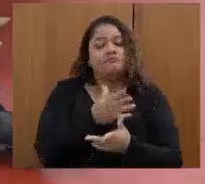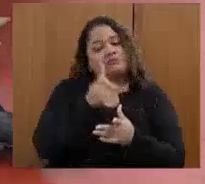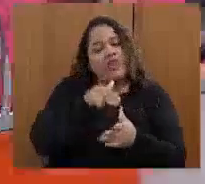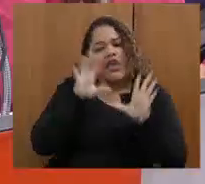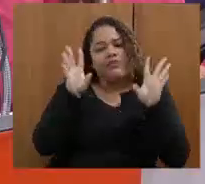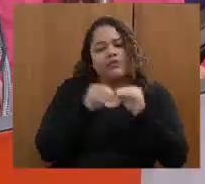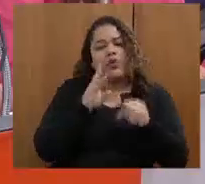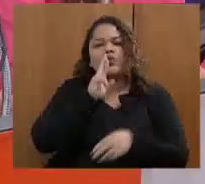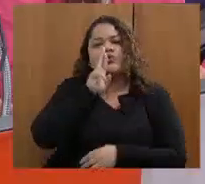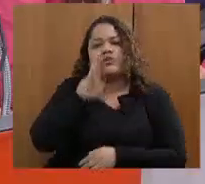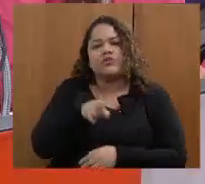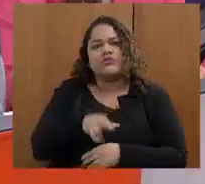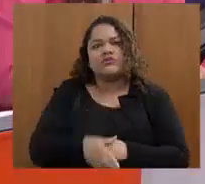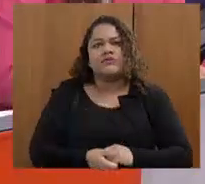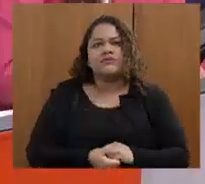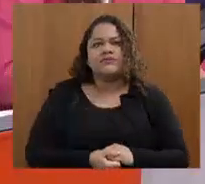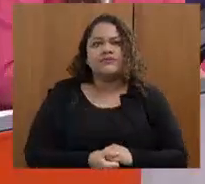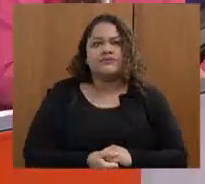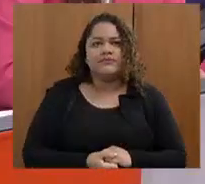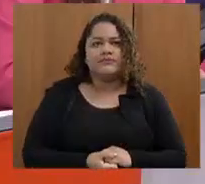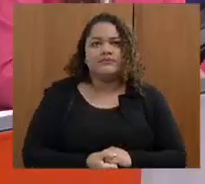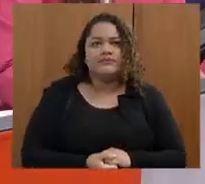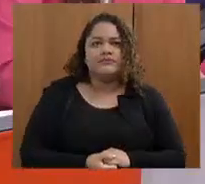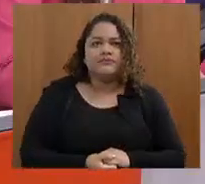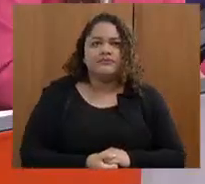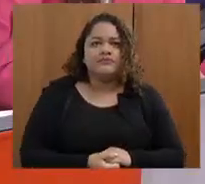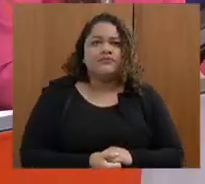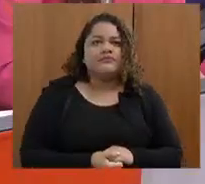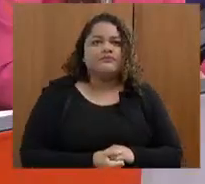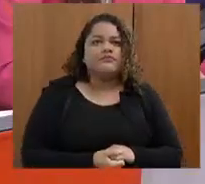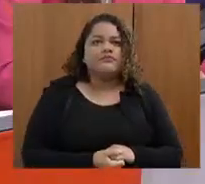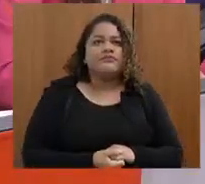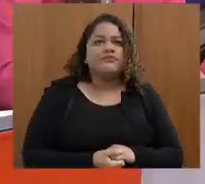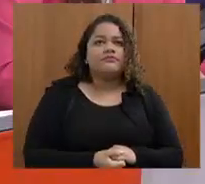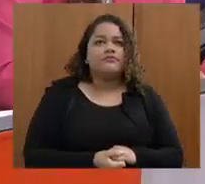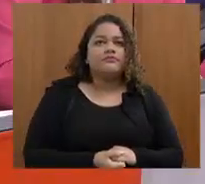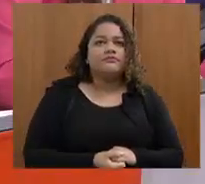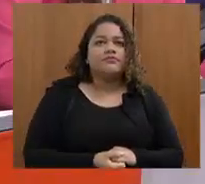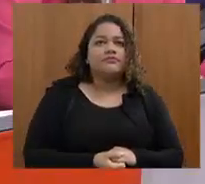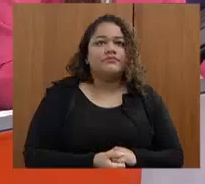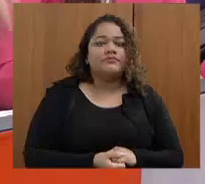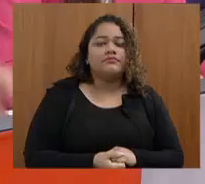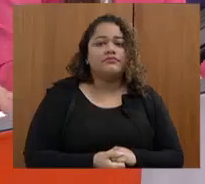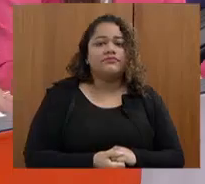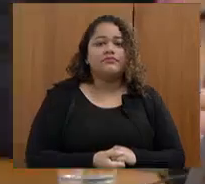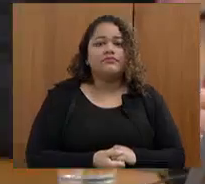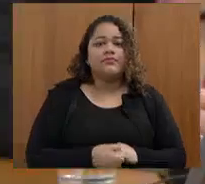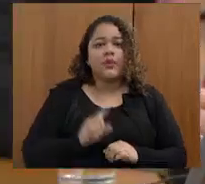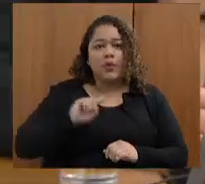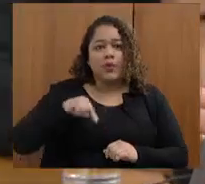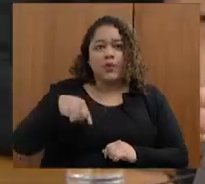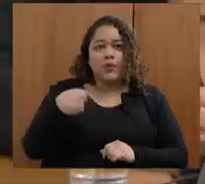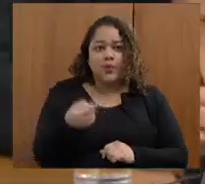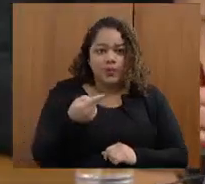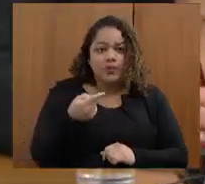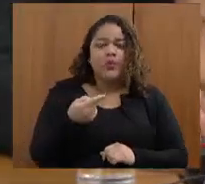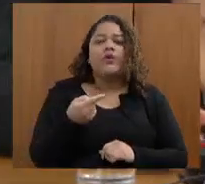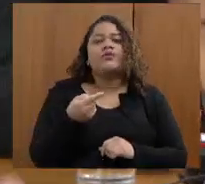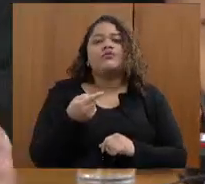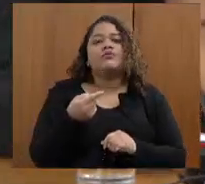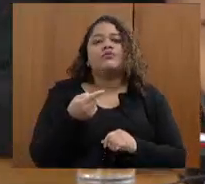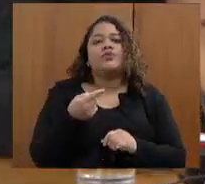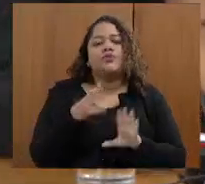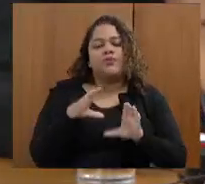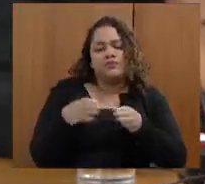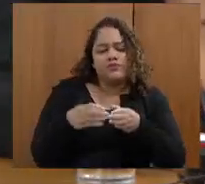a minha resposta e nossa próxima membro da comissão que Farah uso da palavra